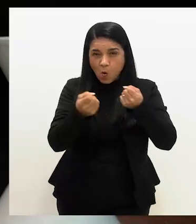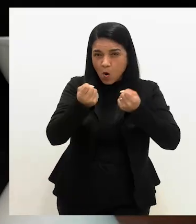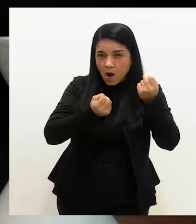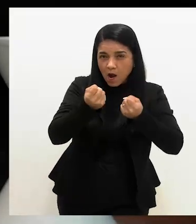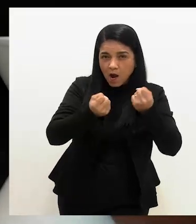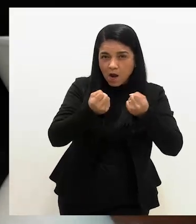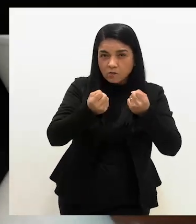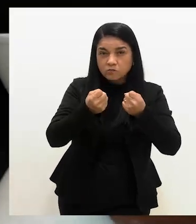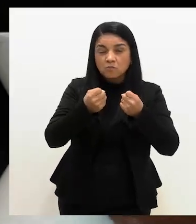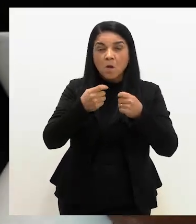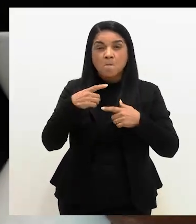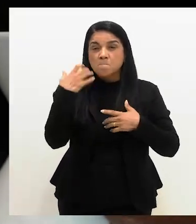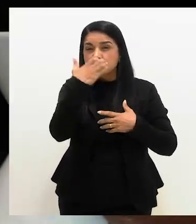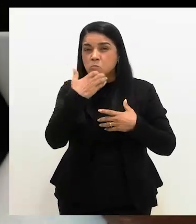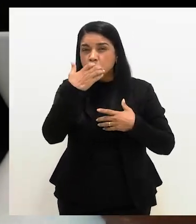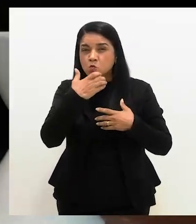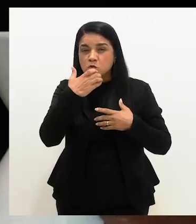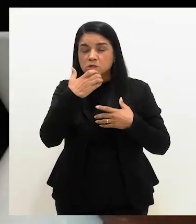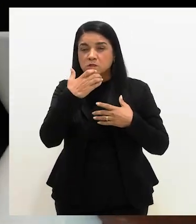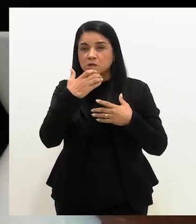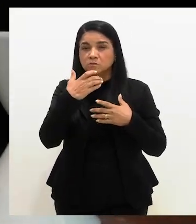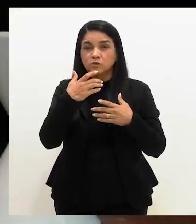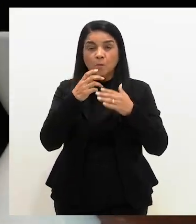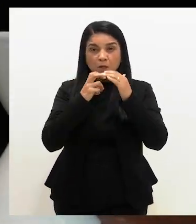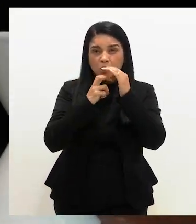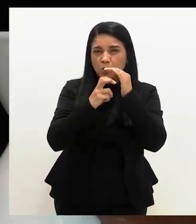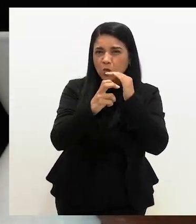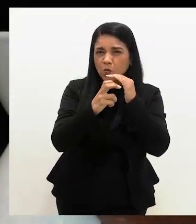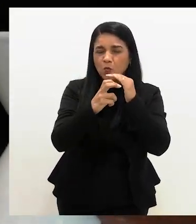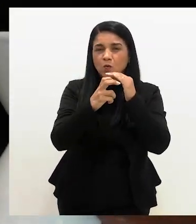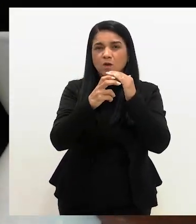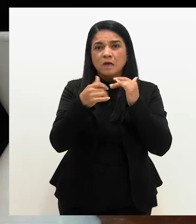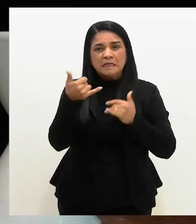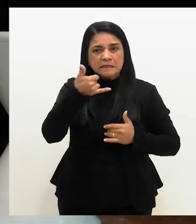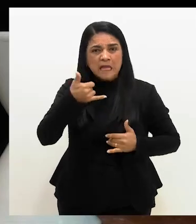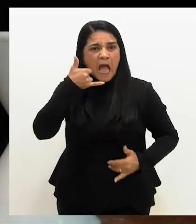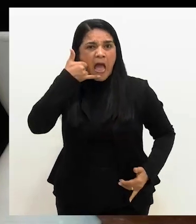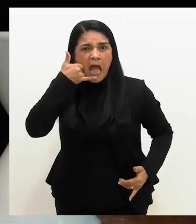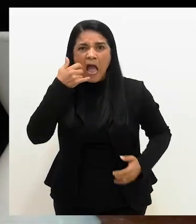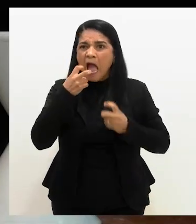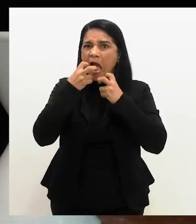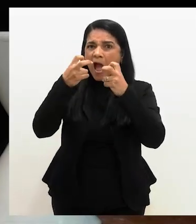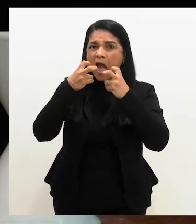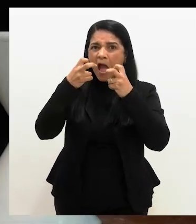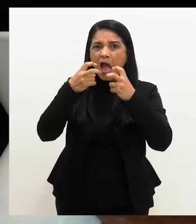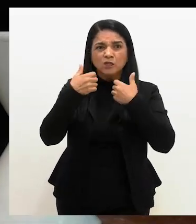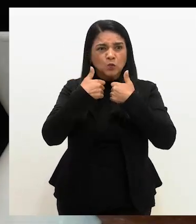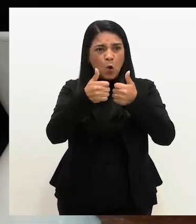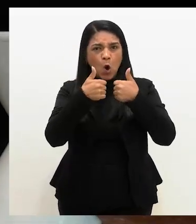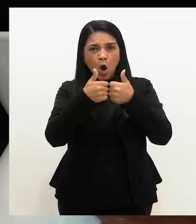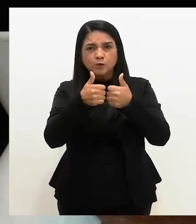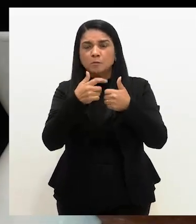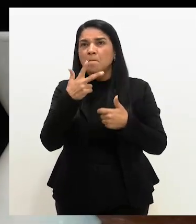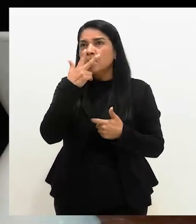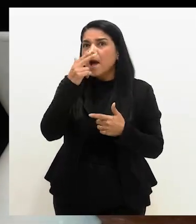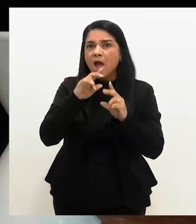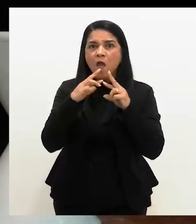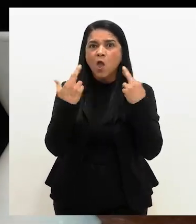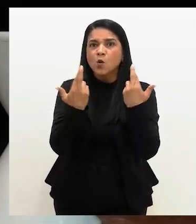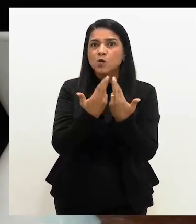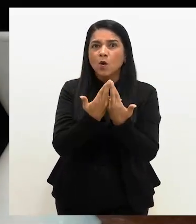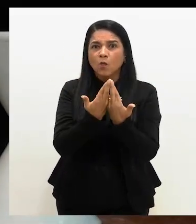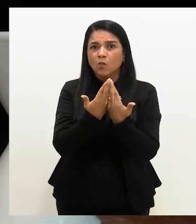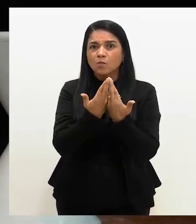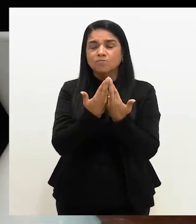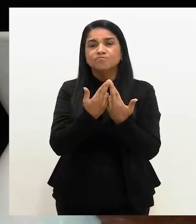ouvindo música alta sem fone no metrô, outros atendendo ligações no celular, os berros no ônibus, como se fosse uma reunião coletiva.